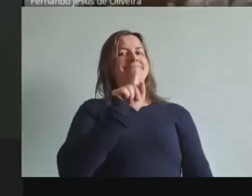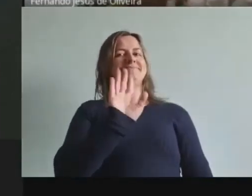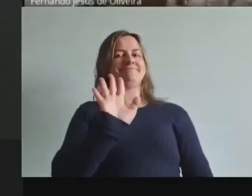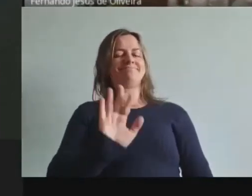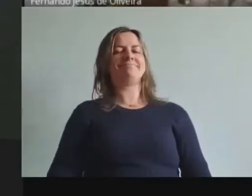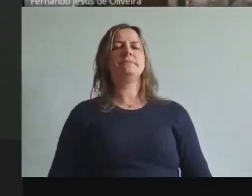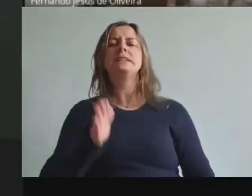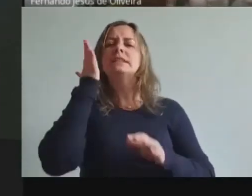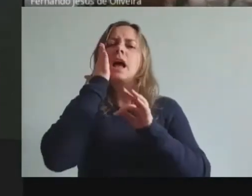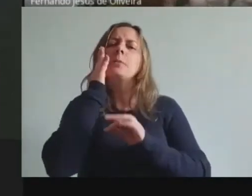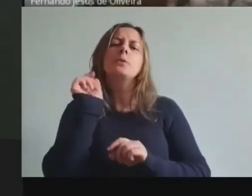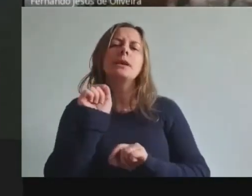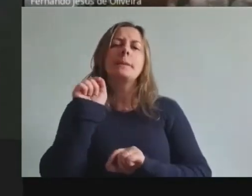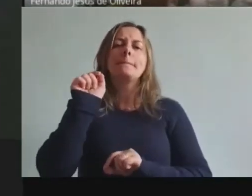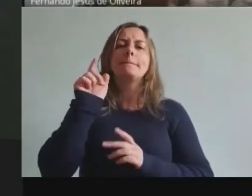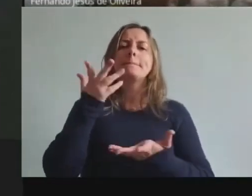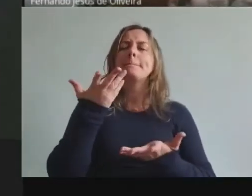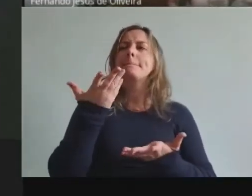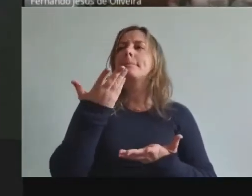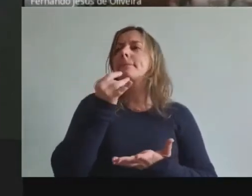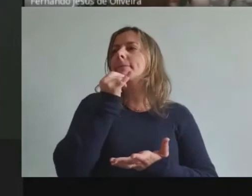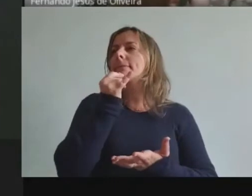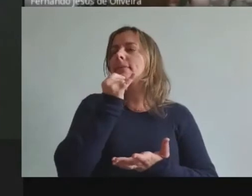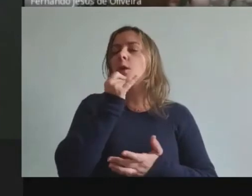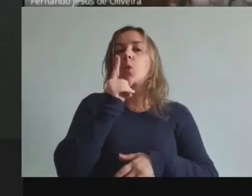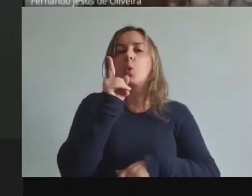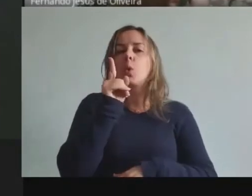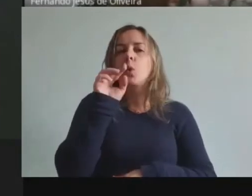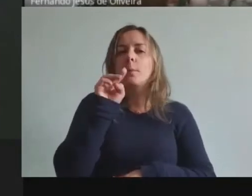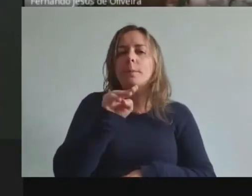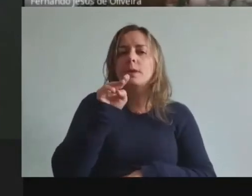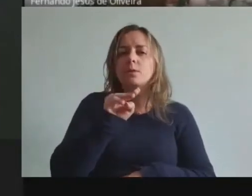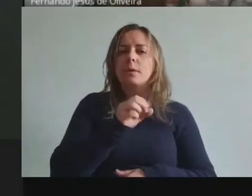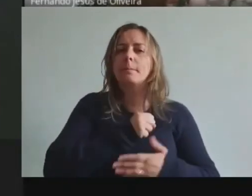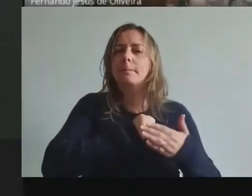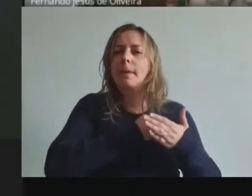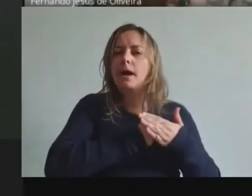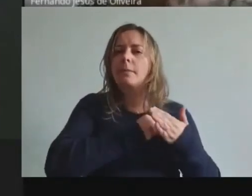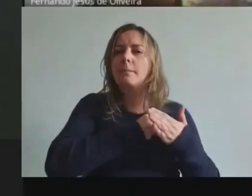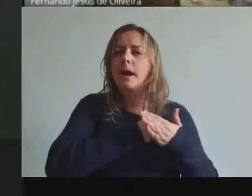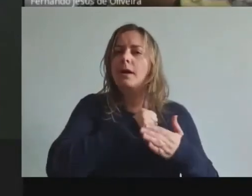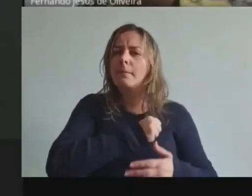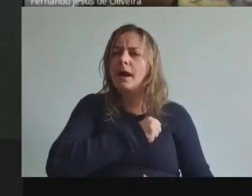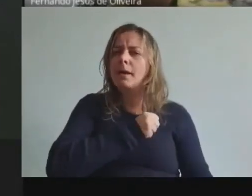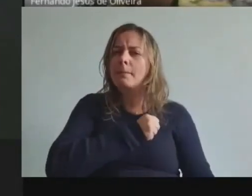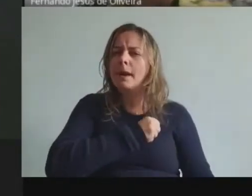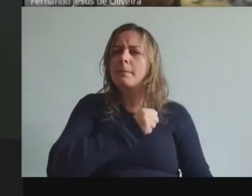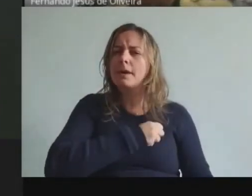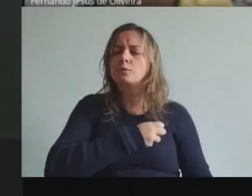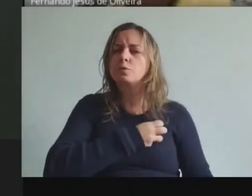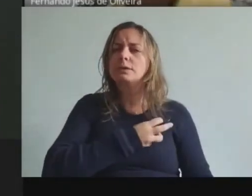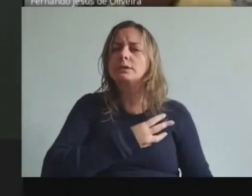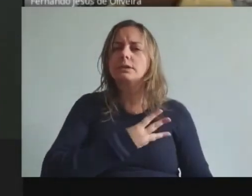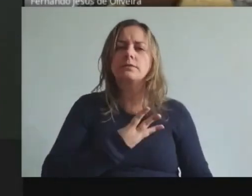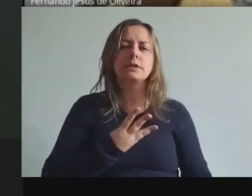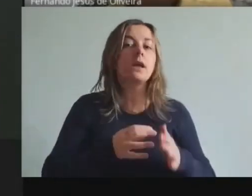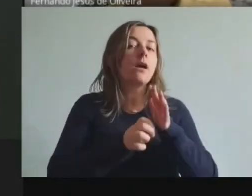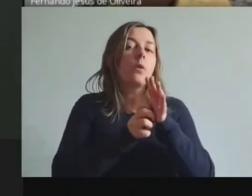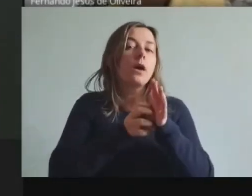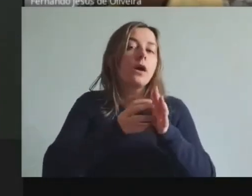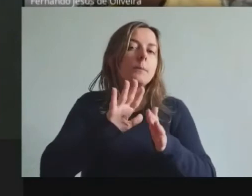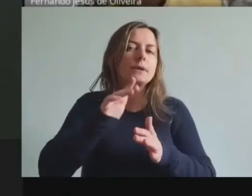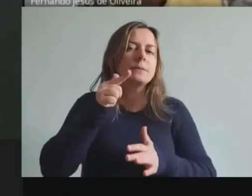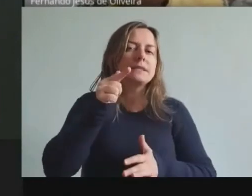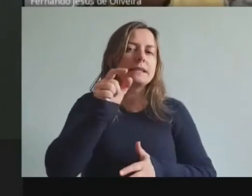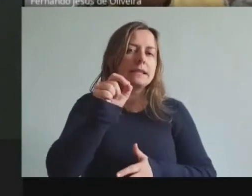mas em média são 70 batimentos por minuto. Você pode verificar isso colocando seus 2 dedinhos